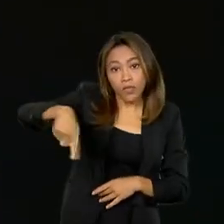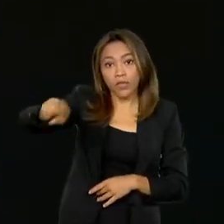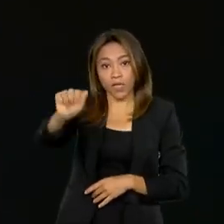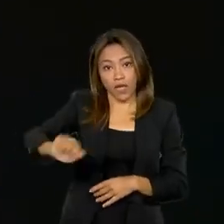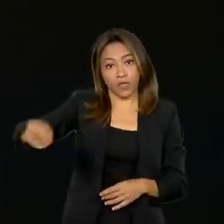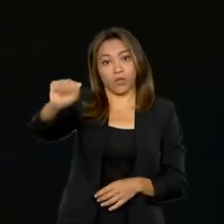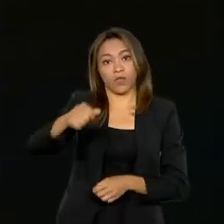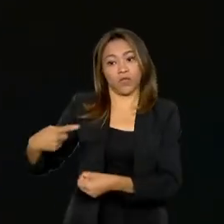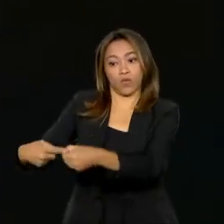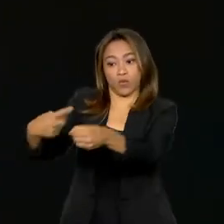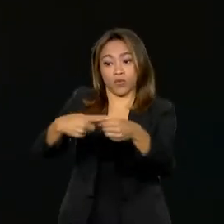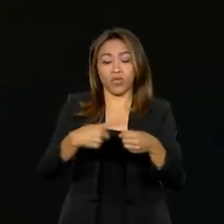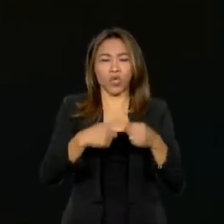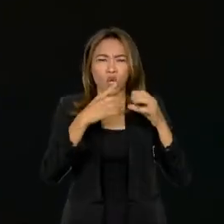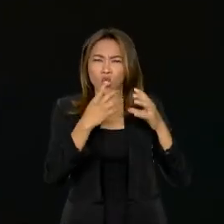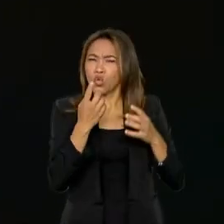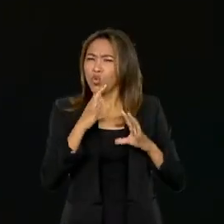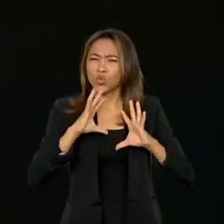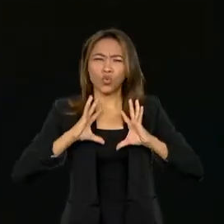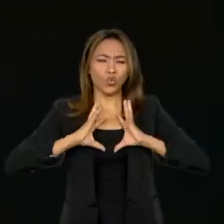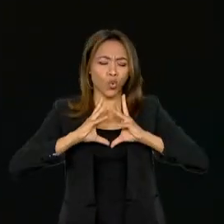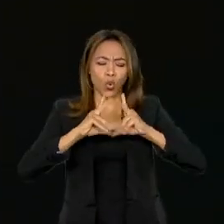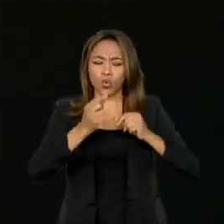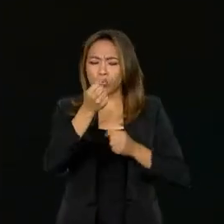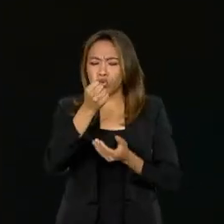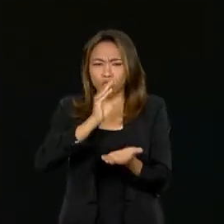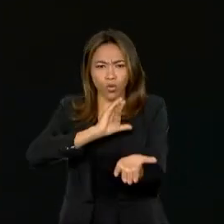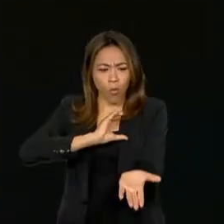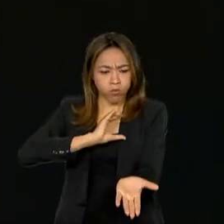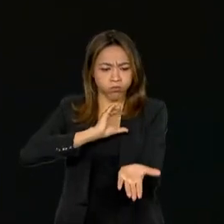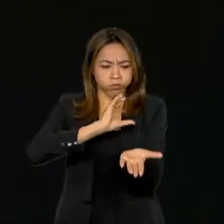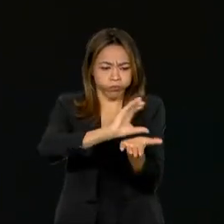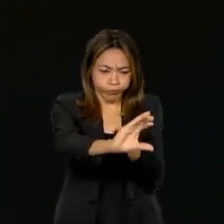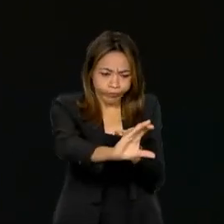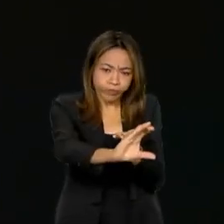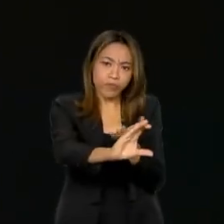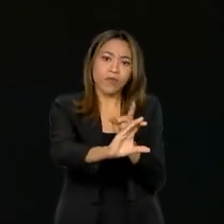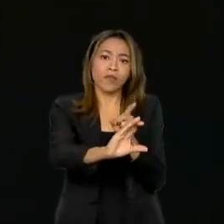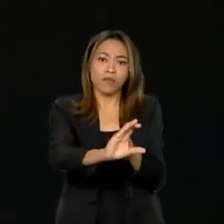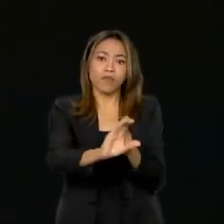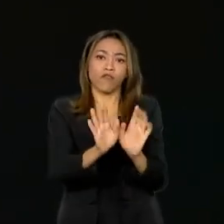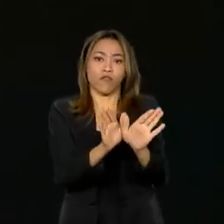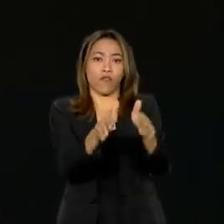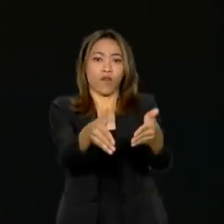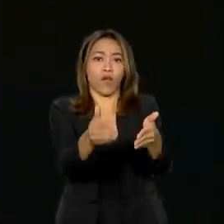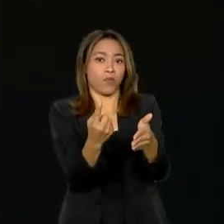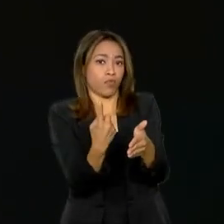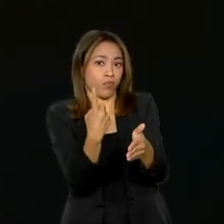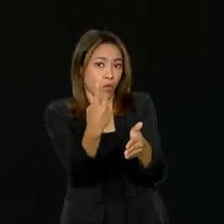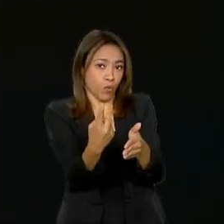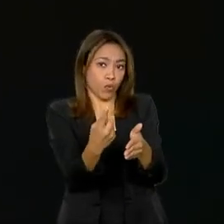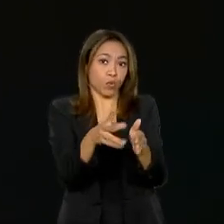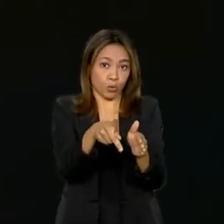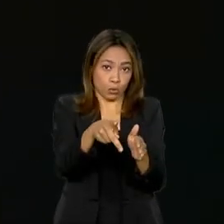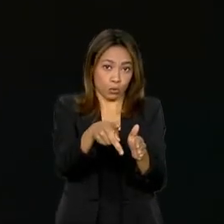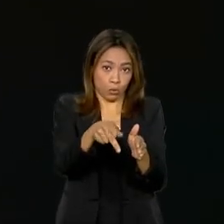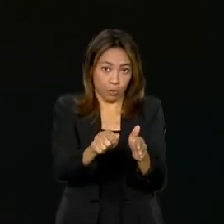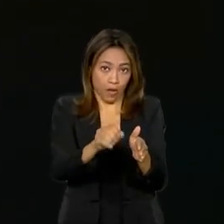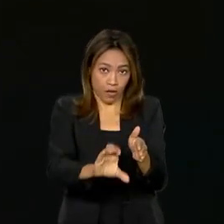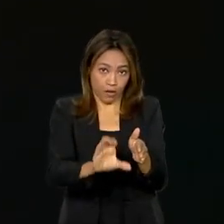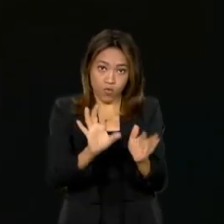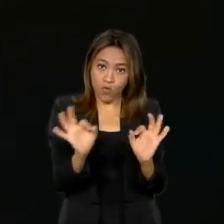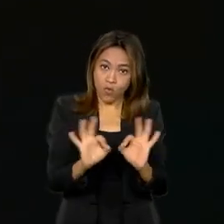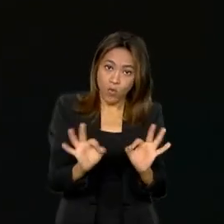nem todo o recurso do parque já foi alocado para algum empreendimento específico. Então, no caso, nós